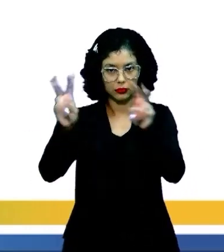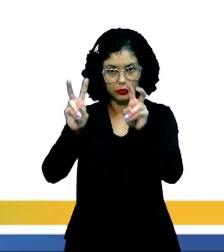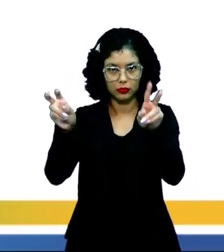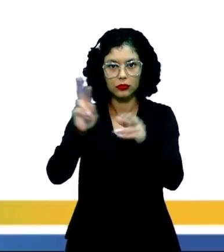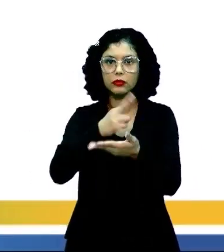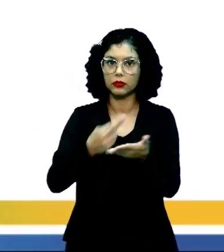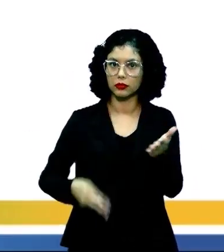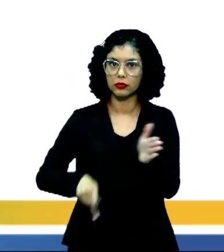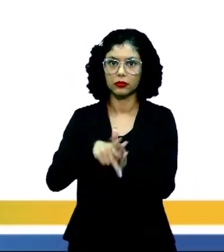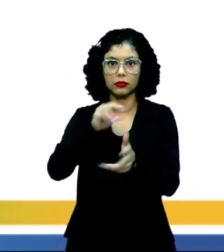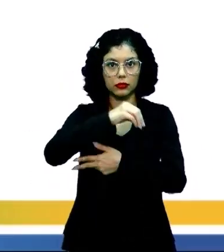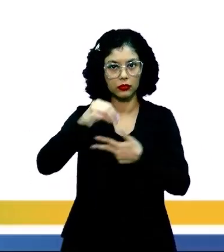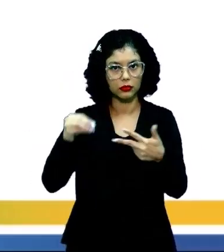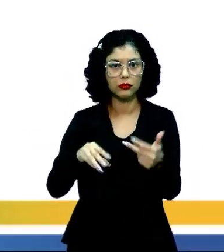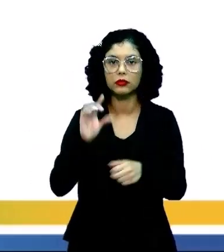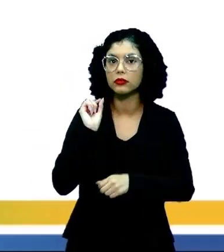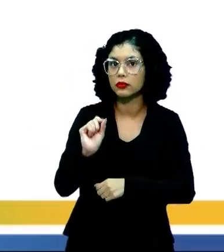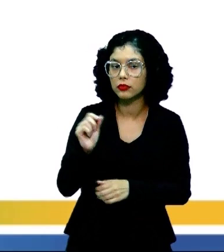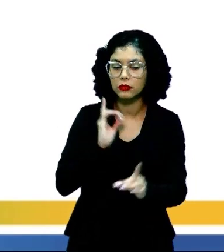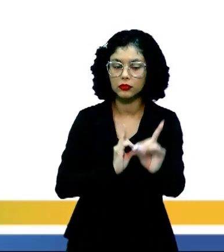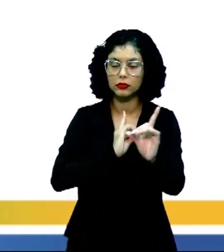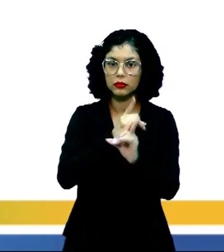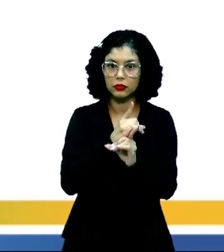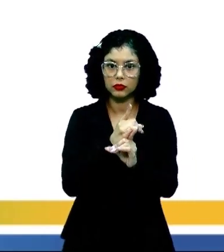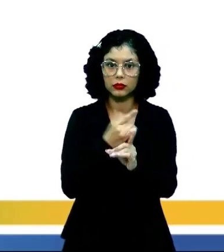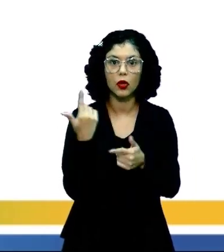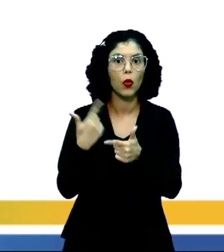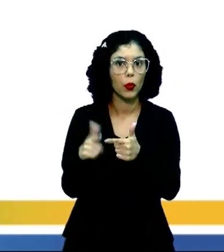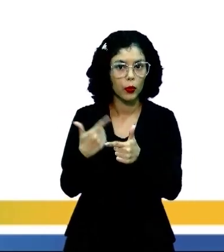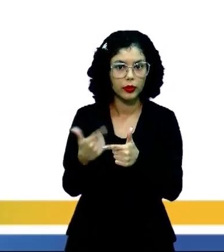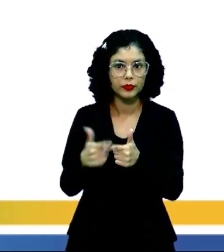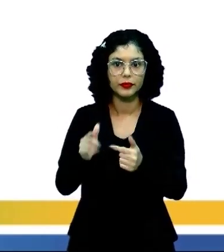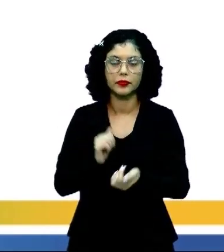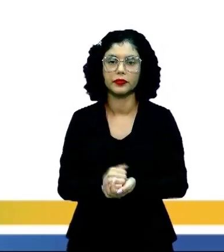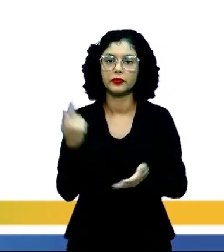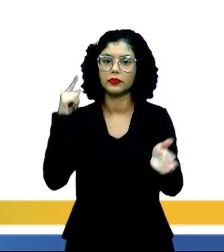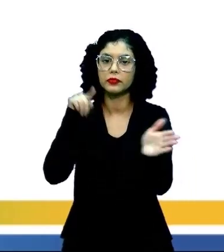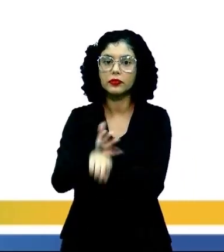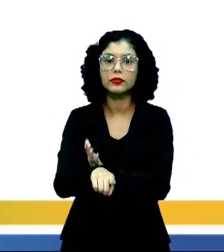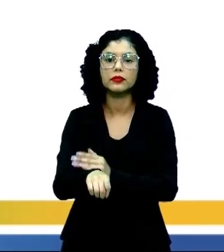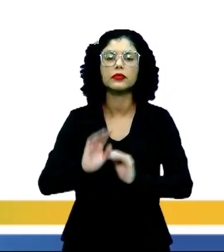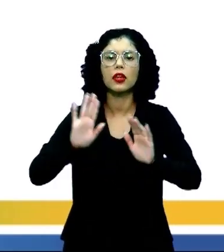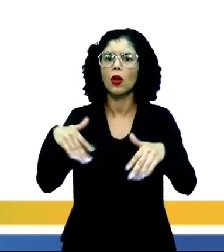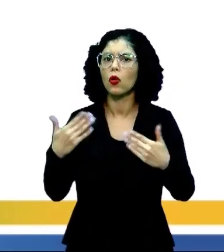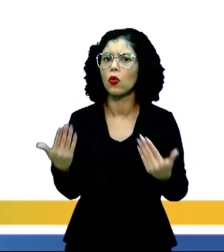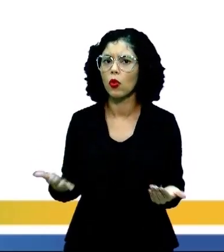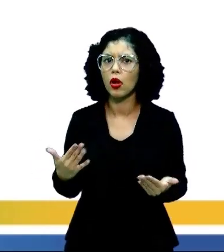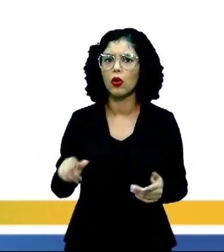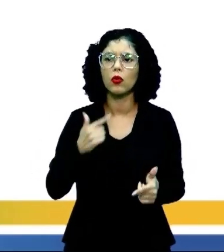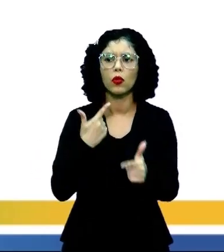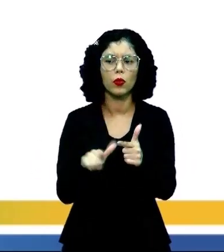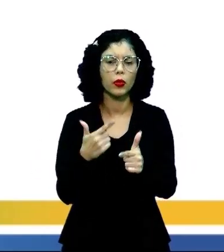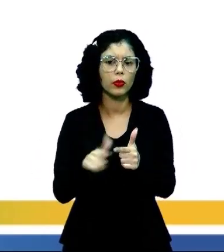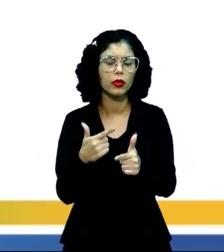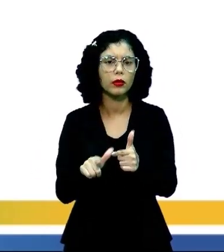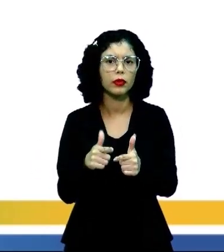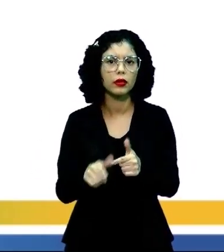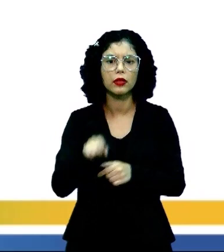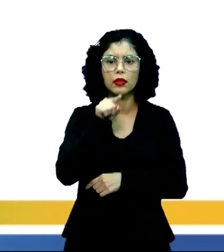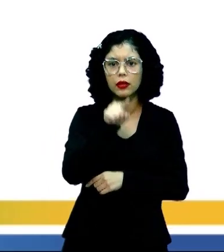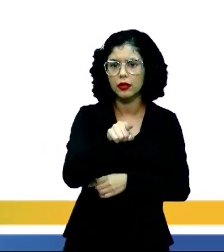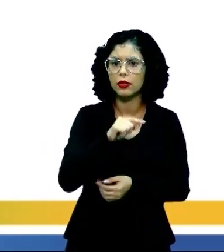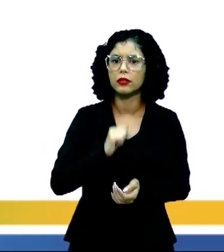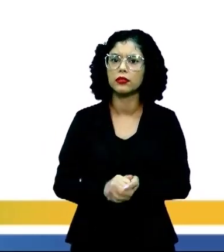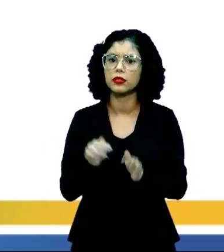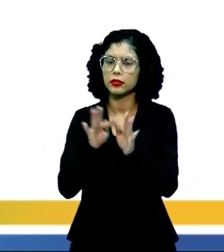da redação do Enem é encontrar o problema. E eu te pergunto, qual é o problema